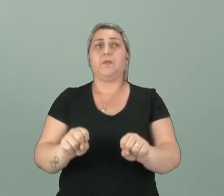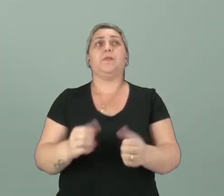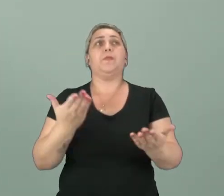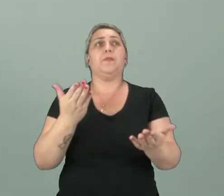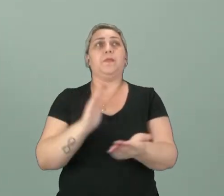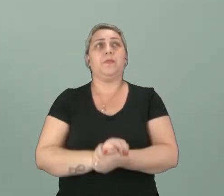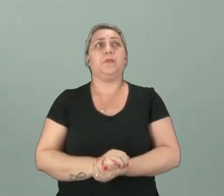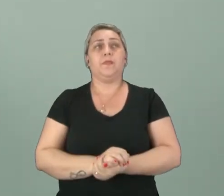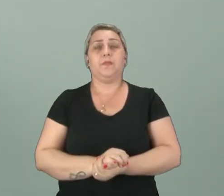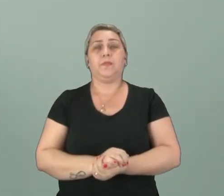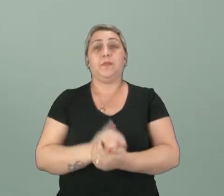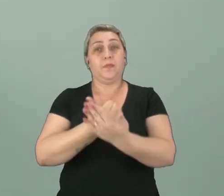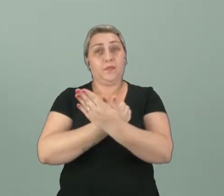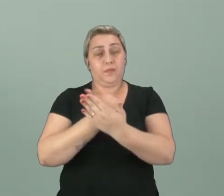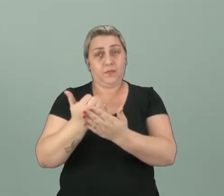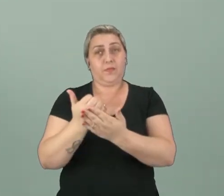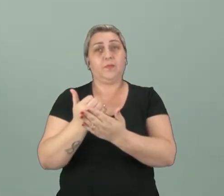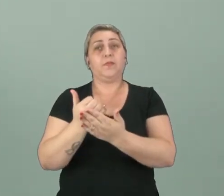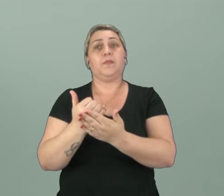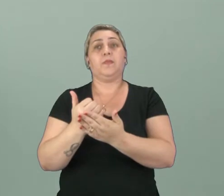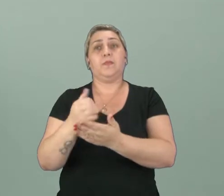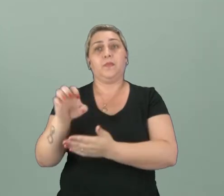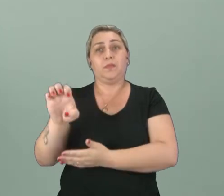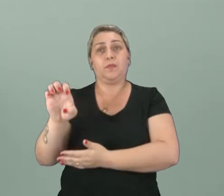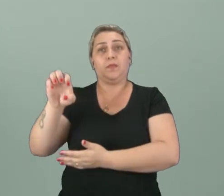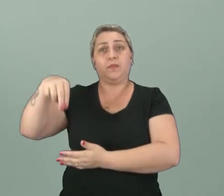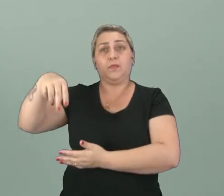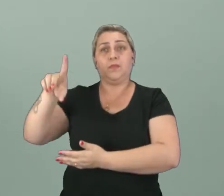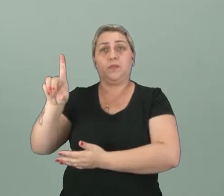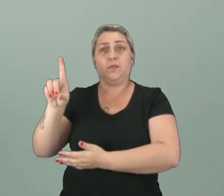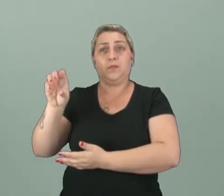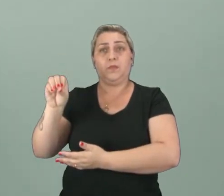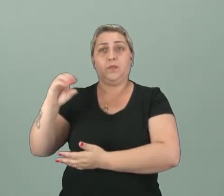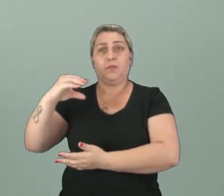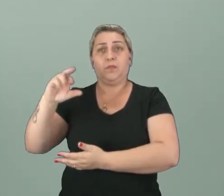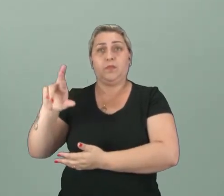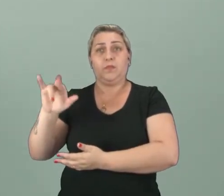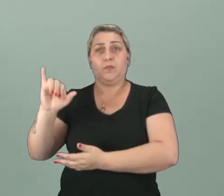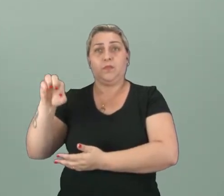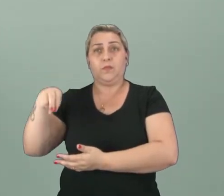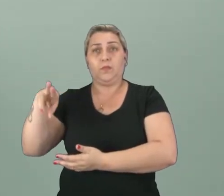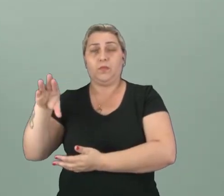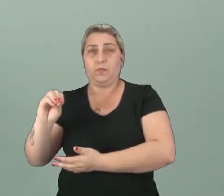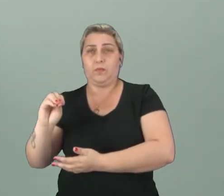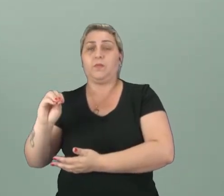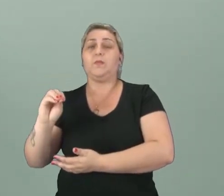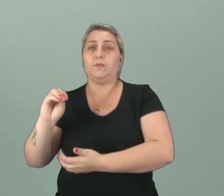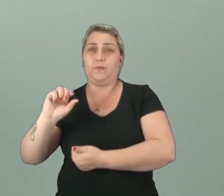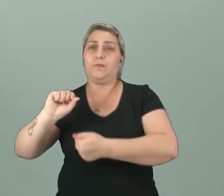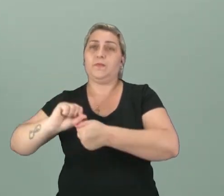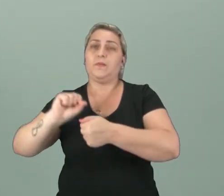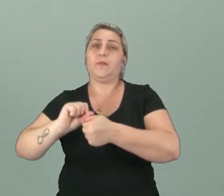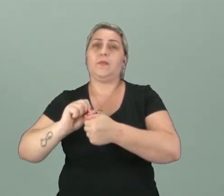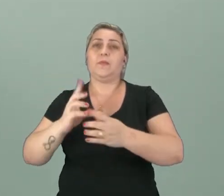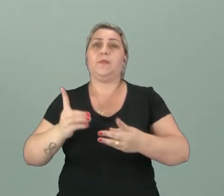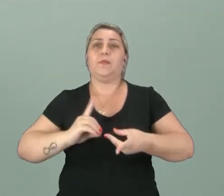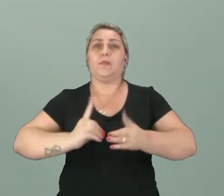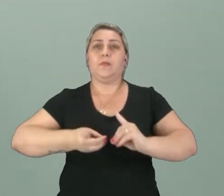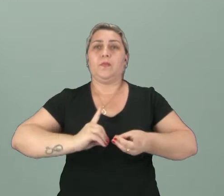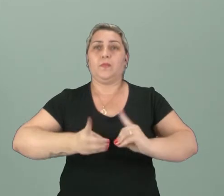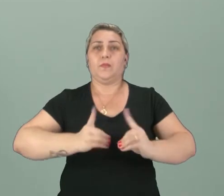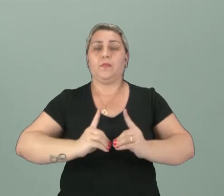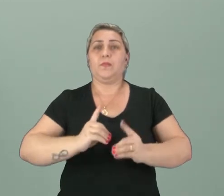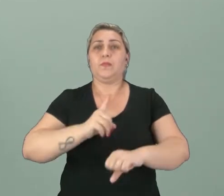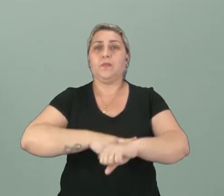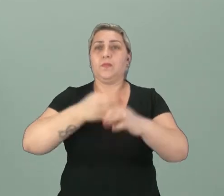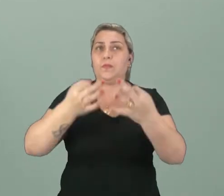inclusive como células permanentes, ou seja, é aquela célula que tem um tipo de vida, né, que tem um tempo de vida